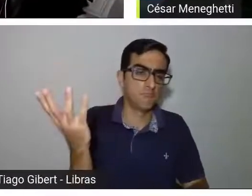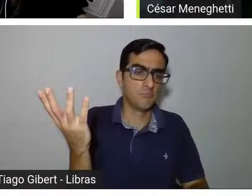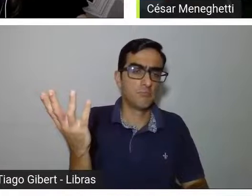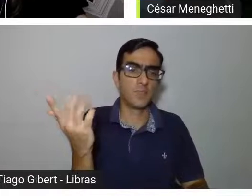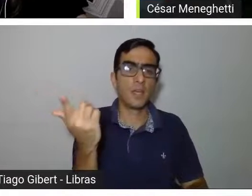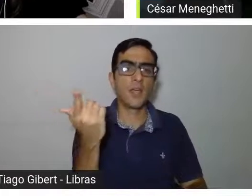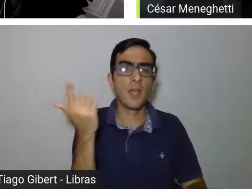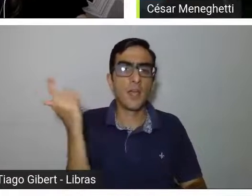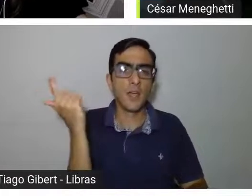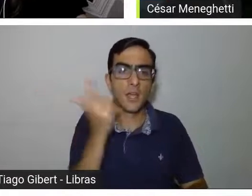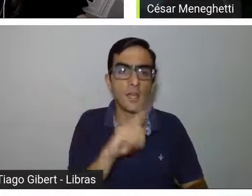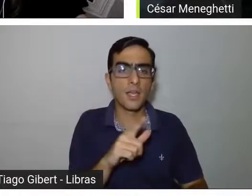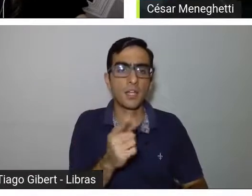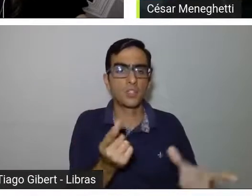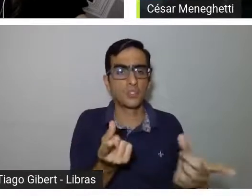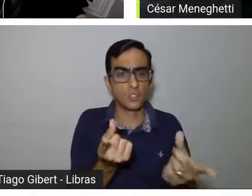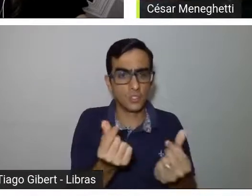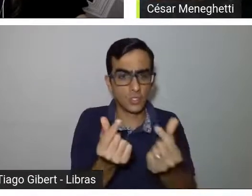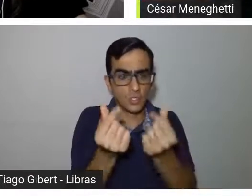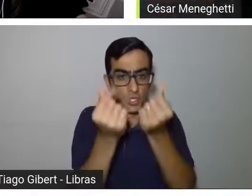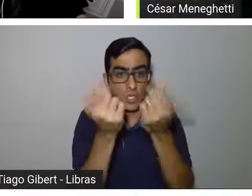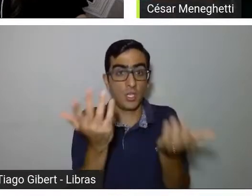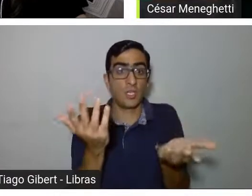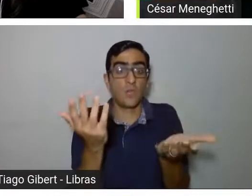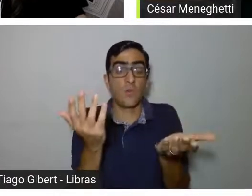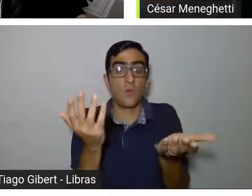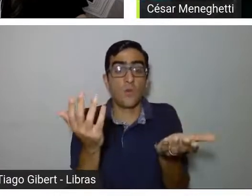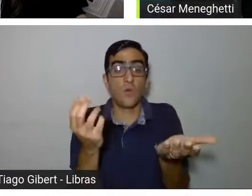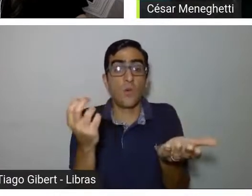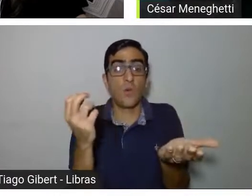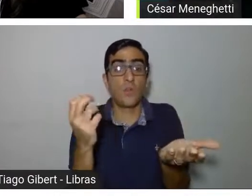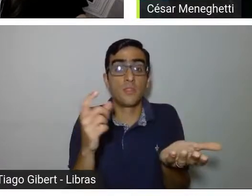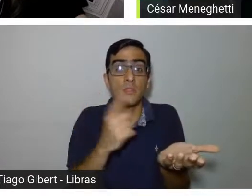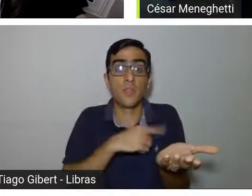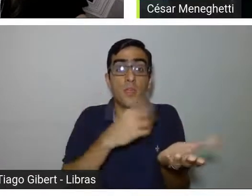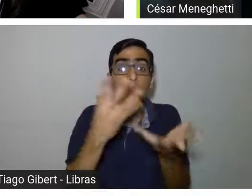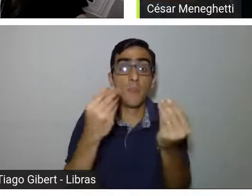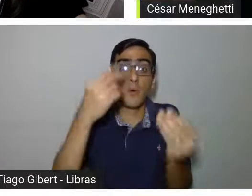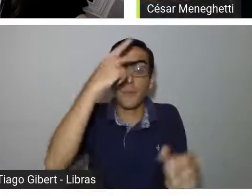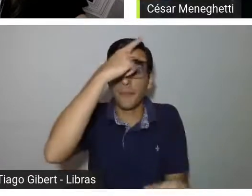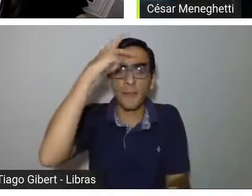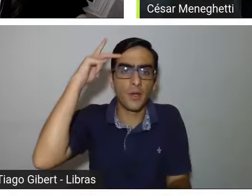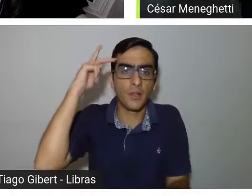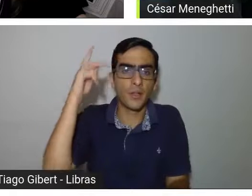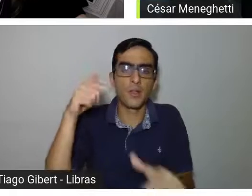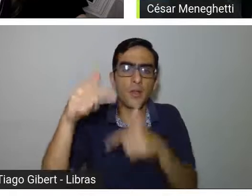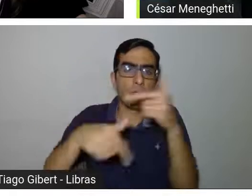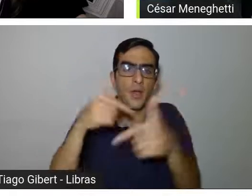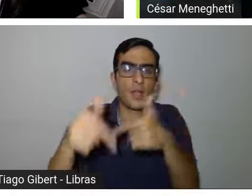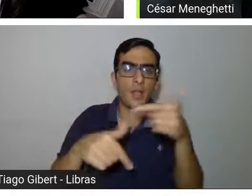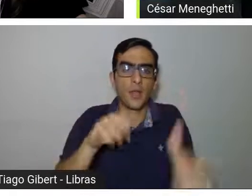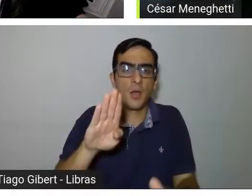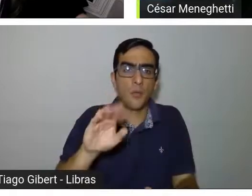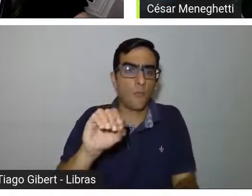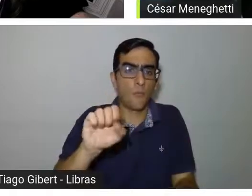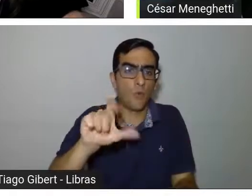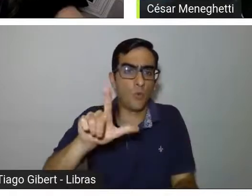ganhar cada vez mais dinheiro, pegar, talvez tem milhares de pessoas na bolsa, milhares de pessoas